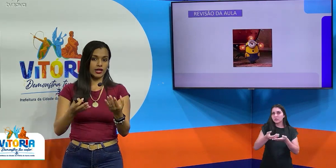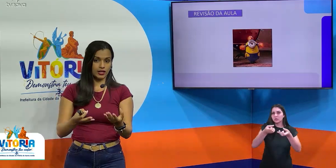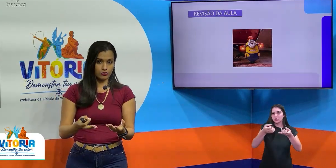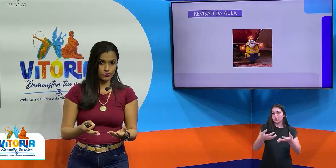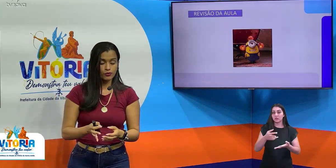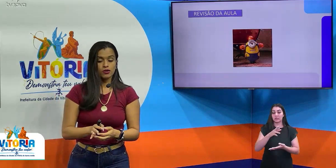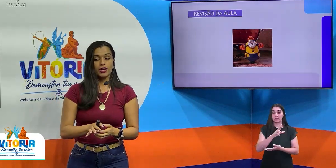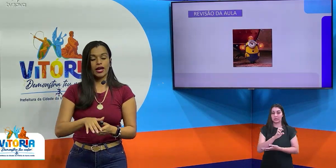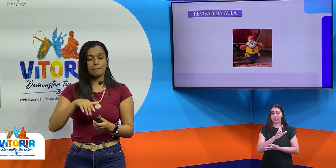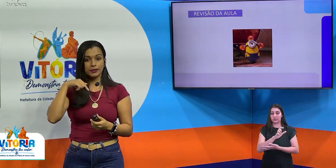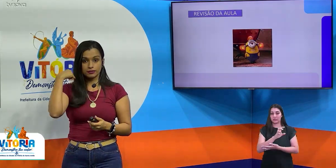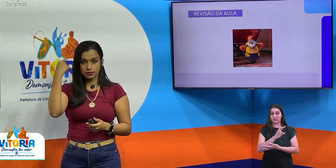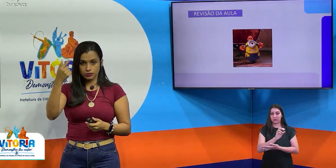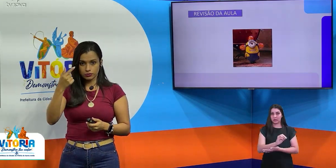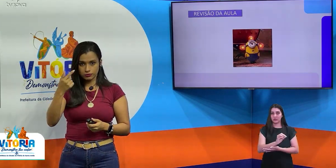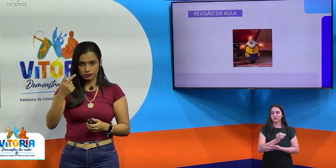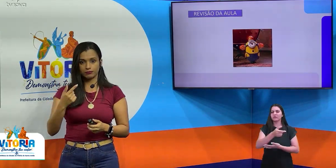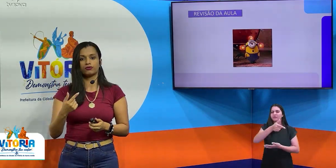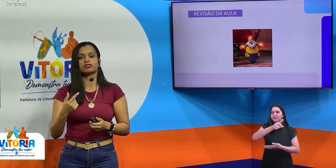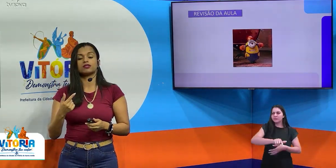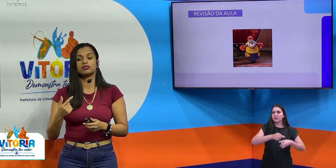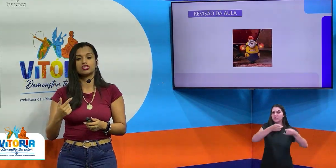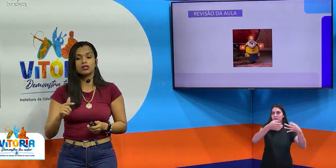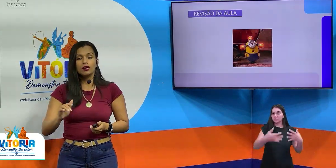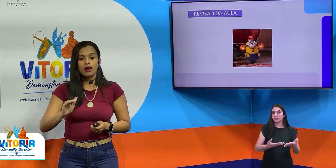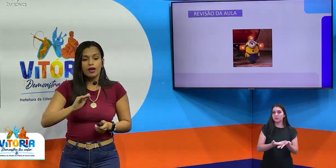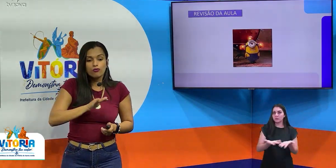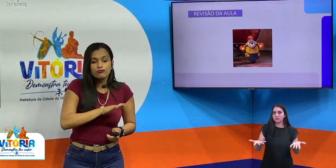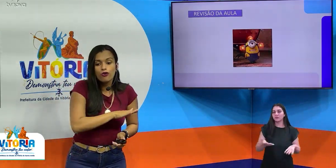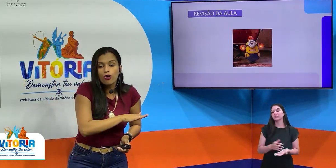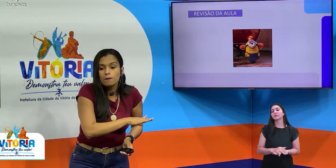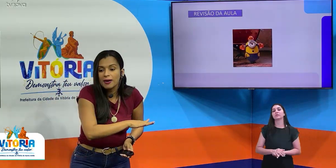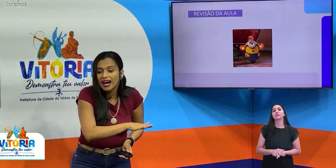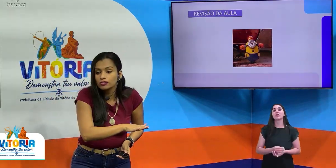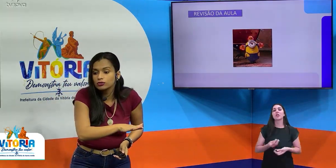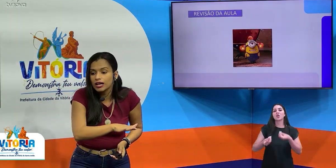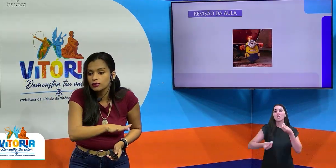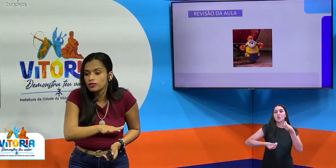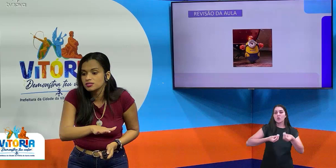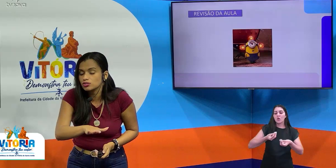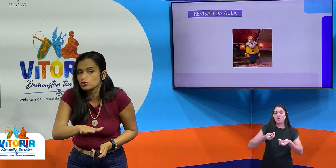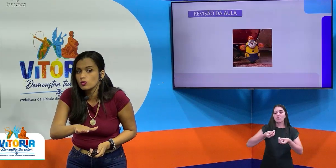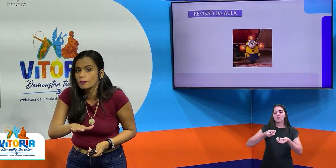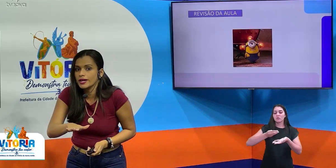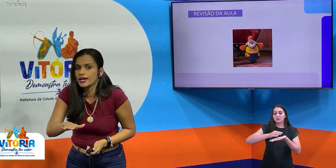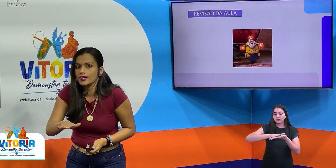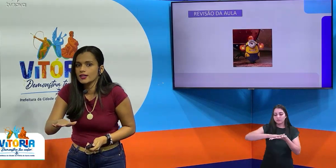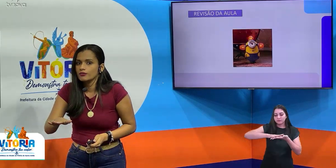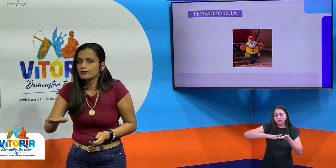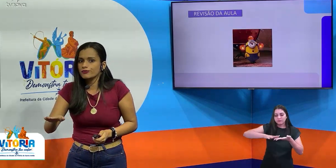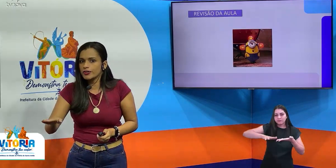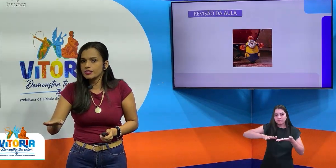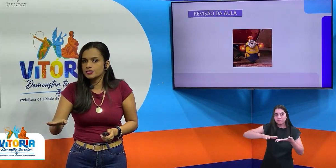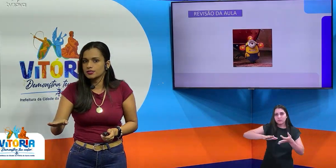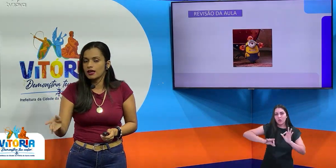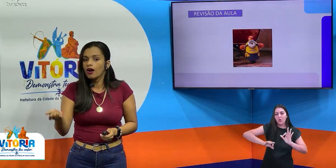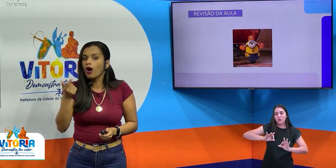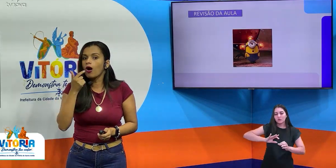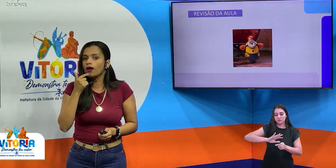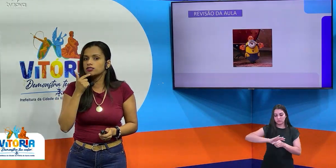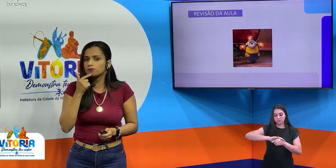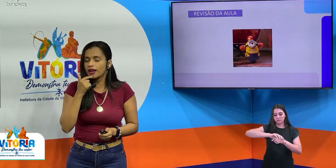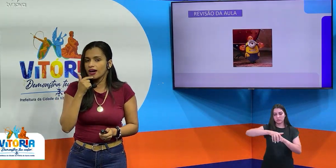O relevo, repetindo para vocês, é o formato da nossa